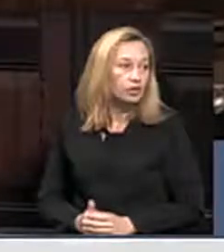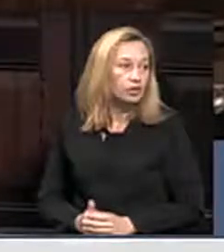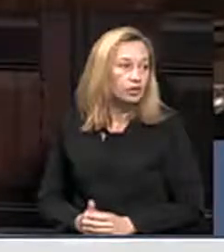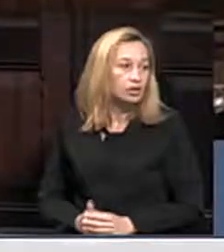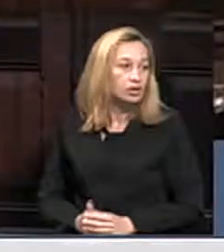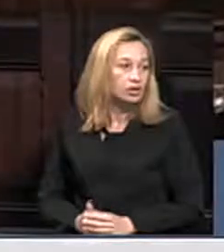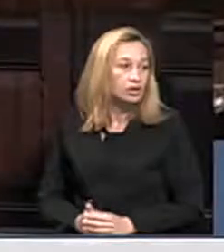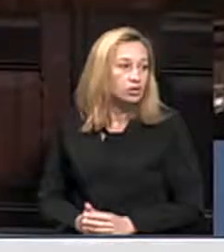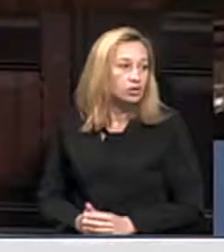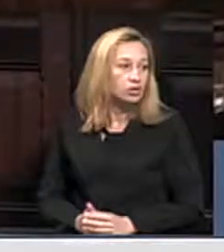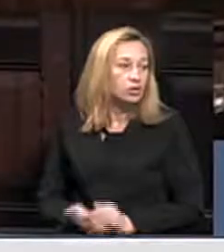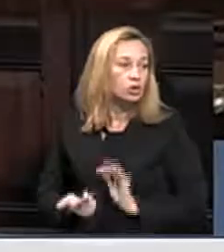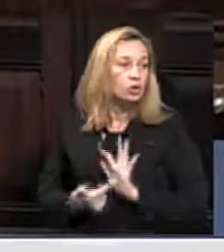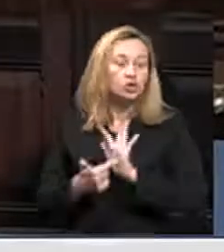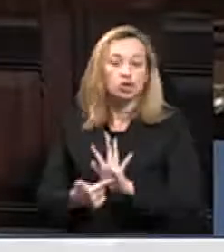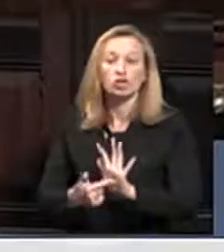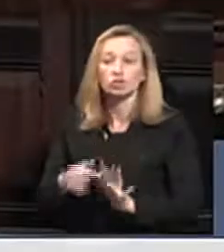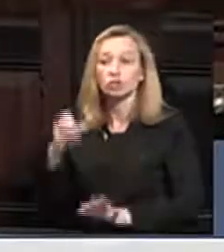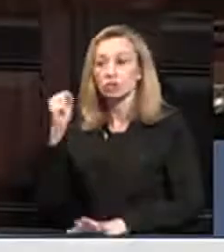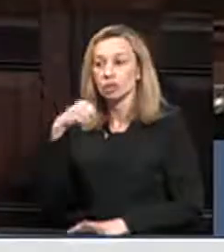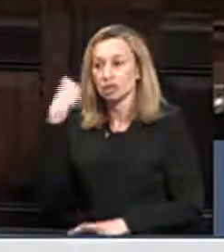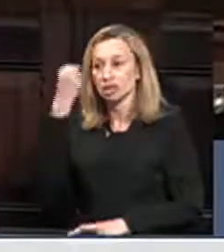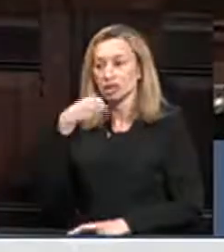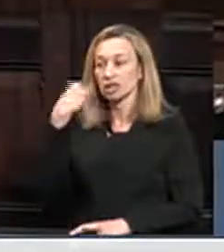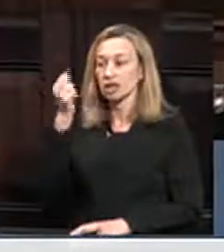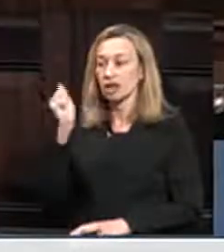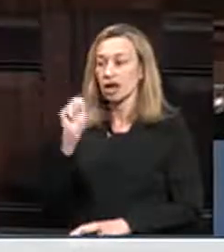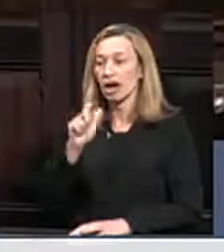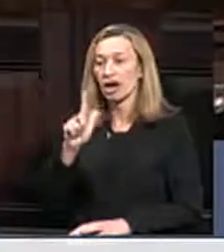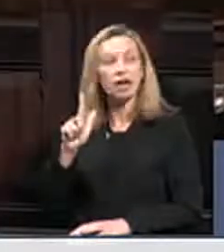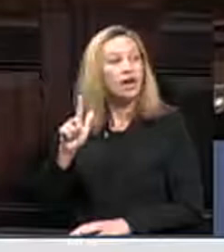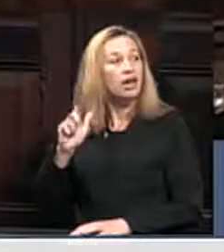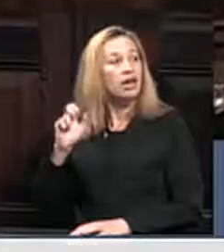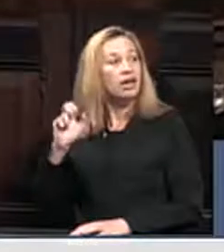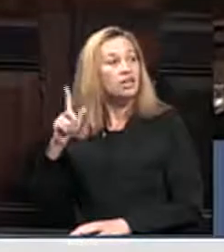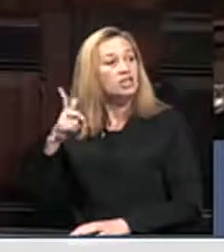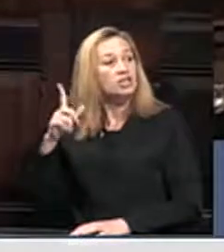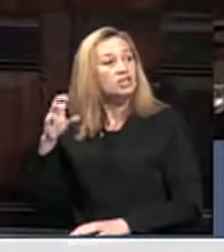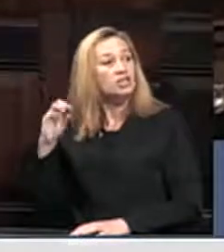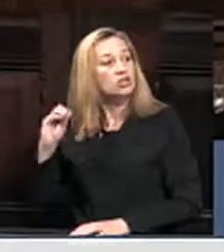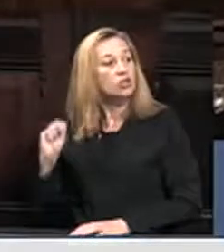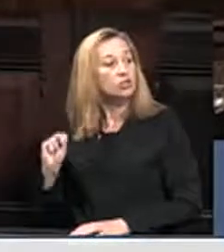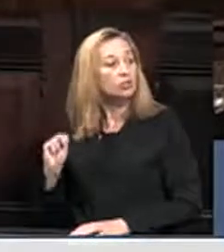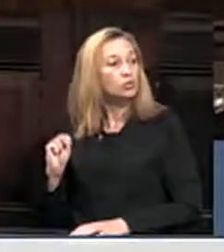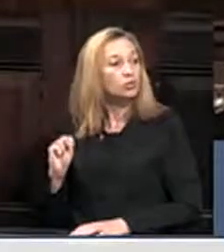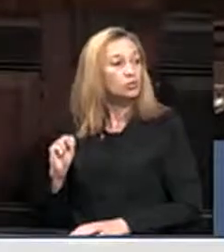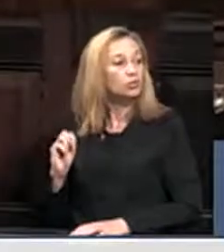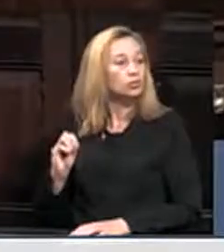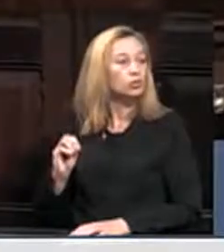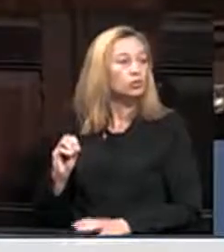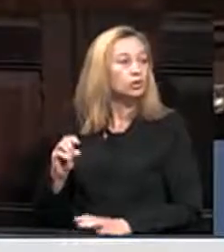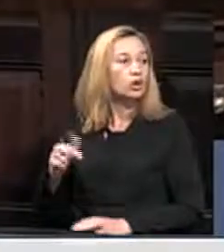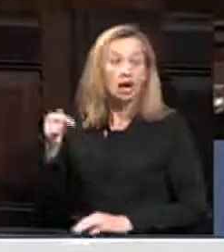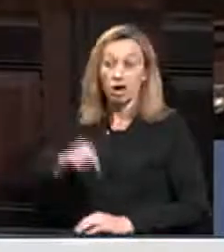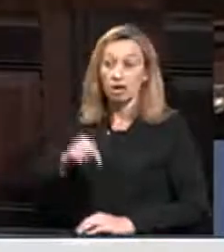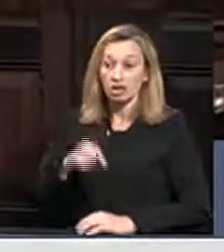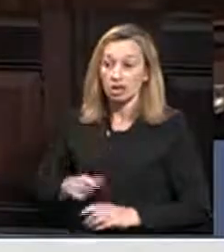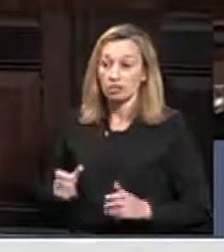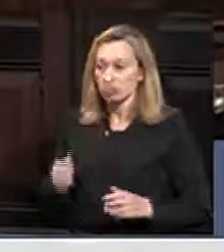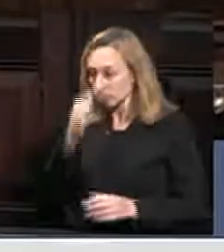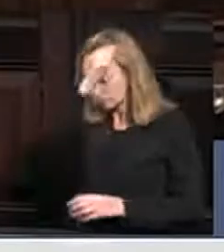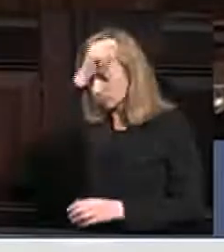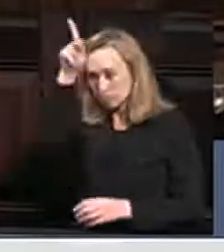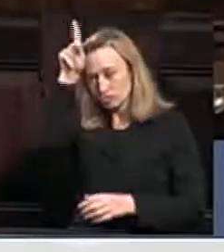do então senador Aécio Neves. Aqui, no município do Rio de